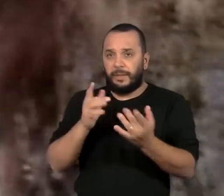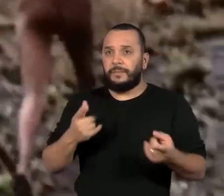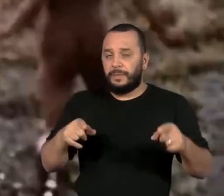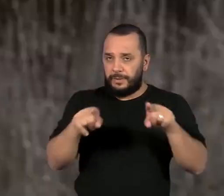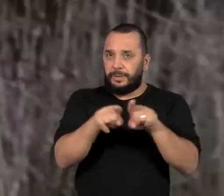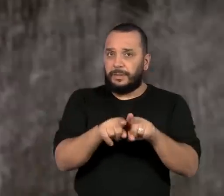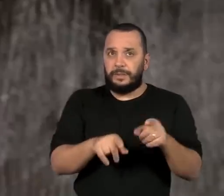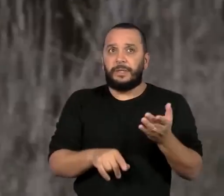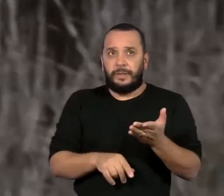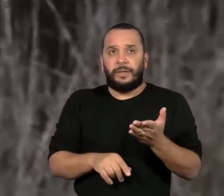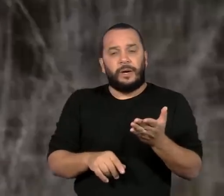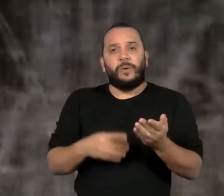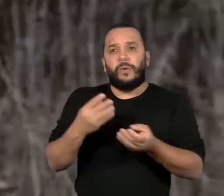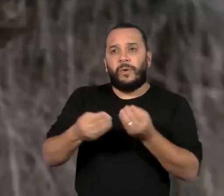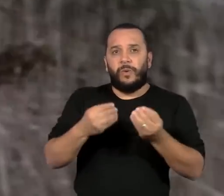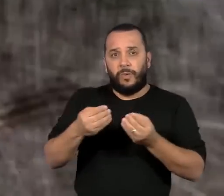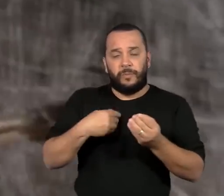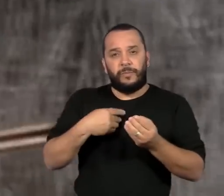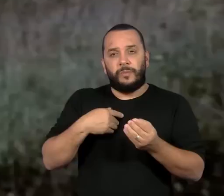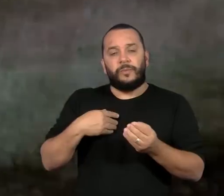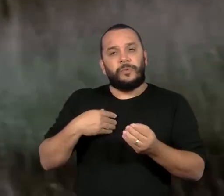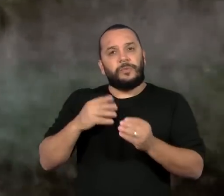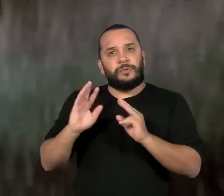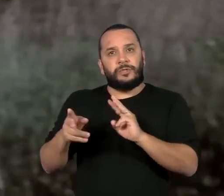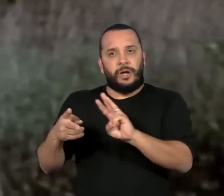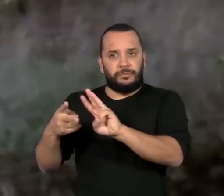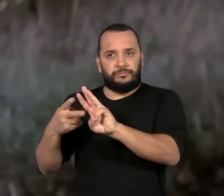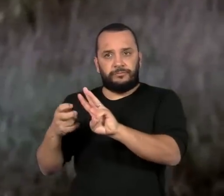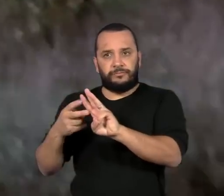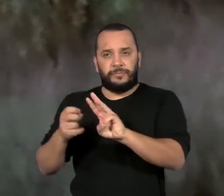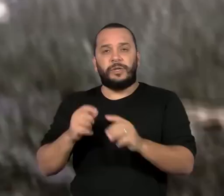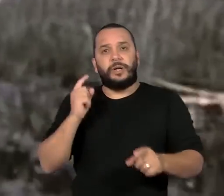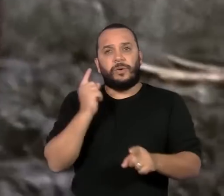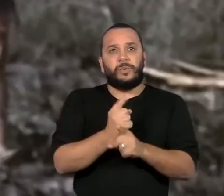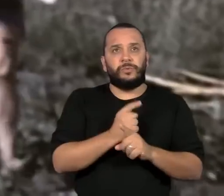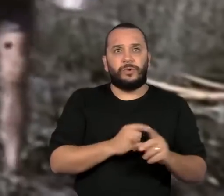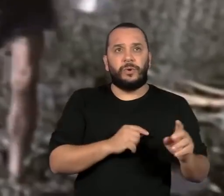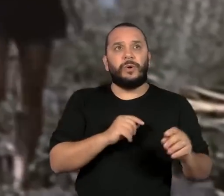visão dos indígenas sobre o encontro com os irmãos Vilas Boas em